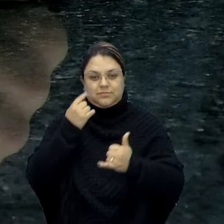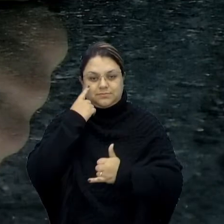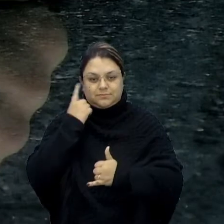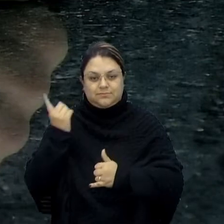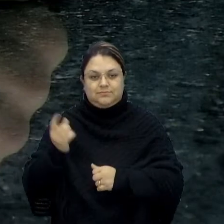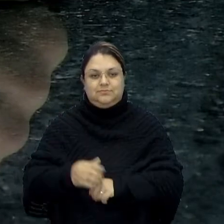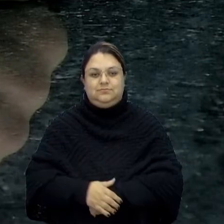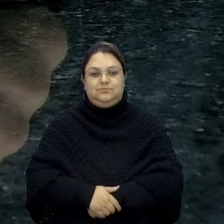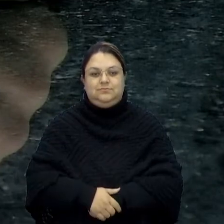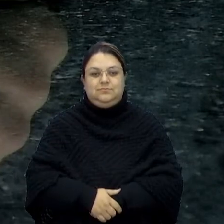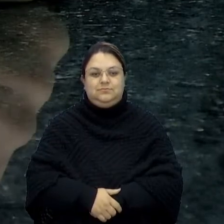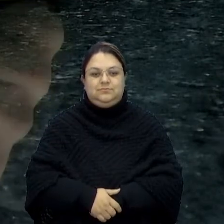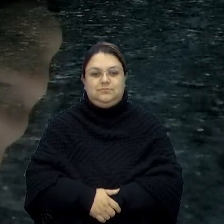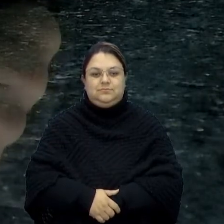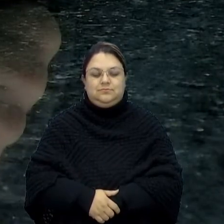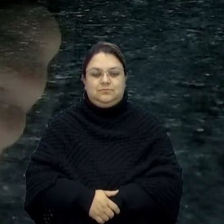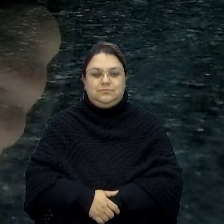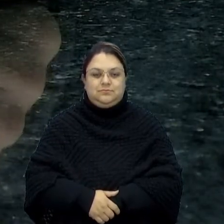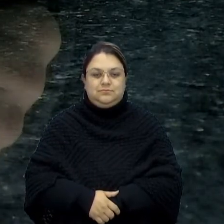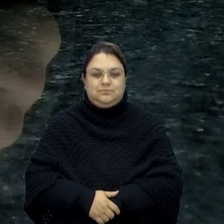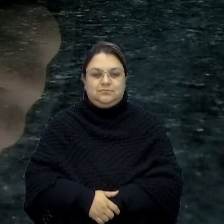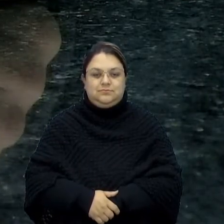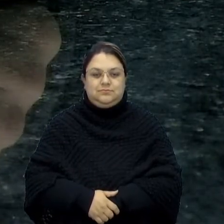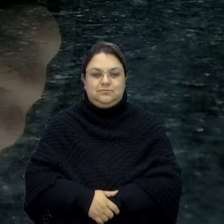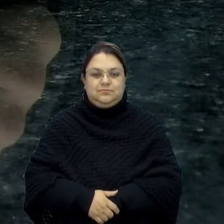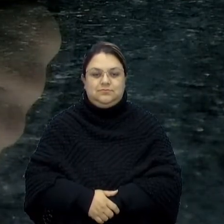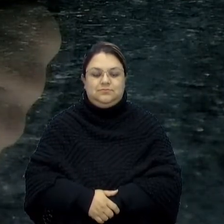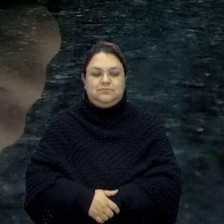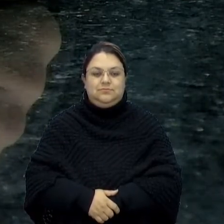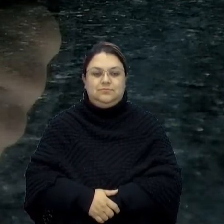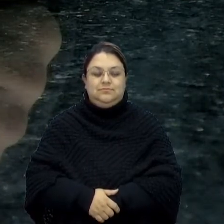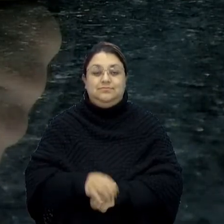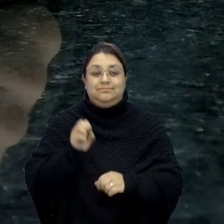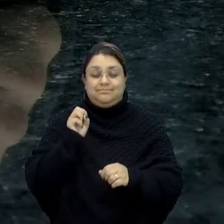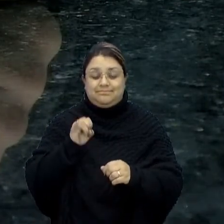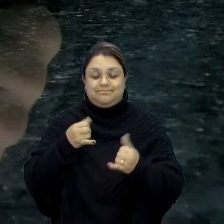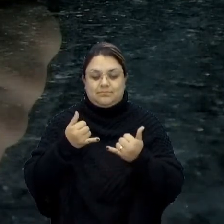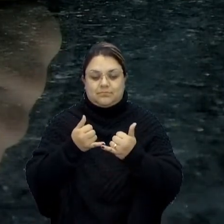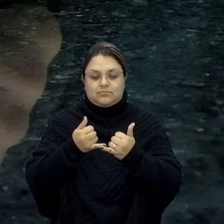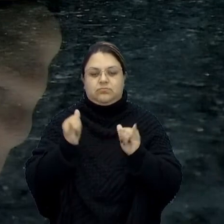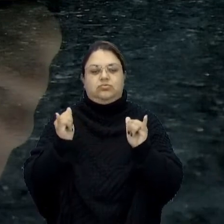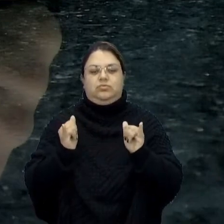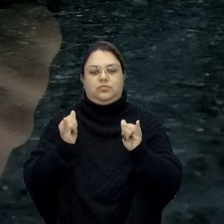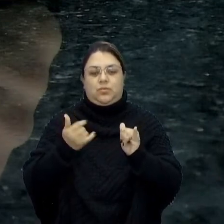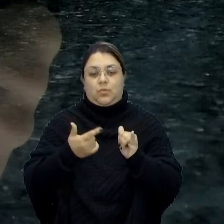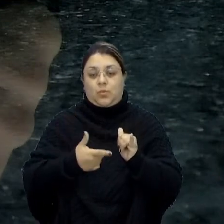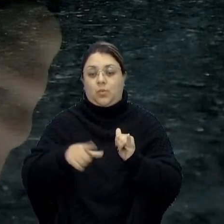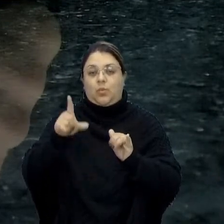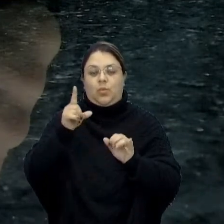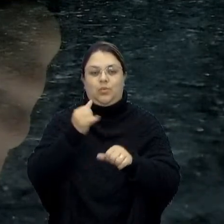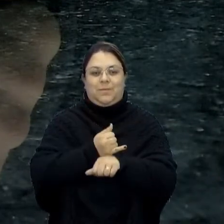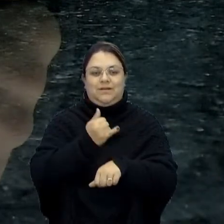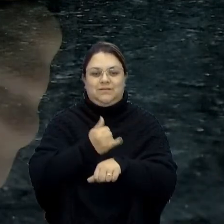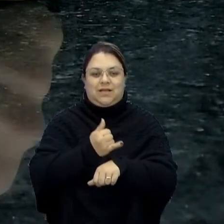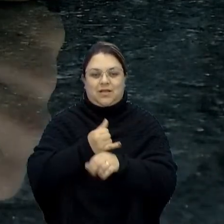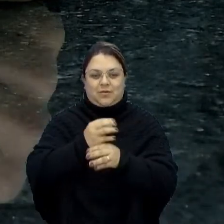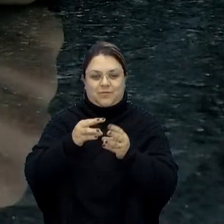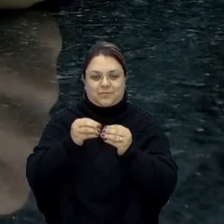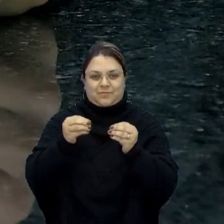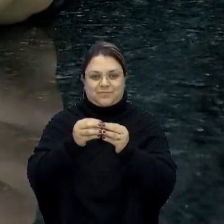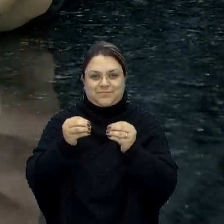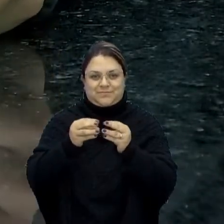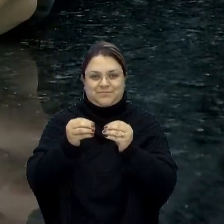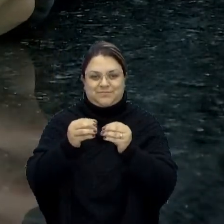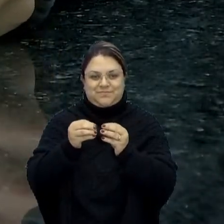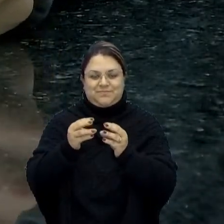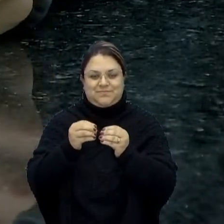começar a ter uma corrente. Mas se no meio do caminho você colocar uma dificuldade, outro metal aqui, ó, esse emaranhado aqui é uma esponja